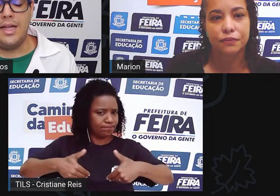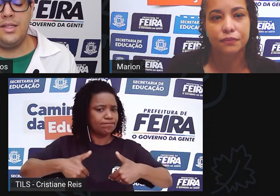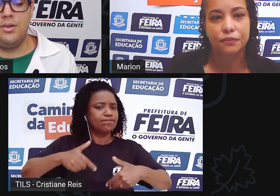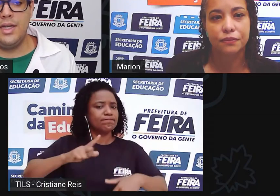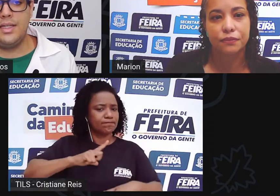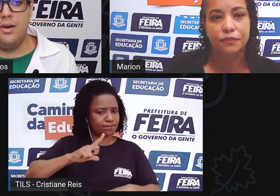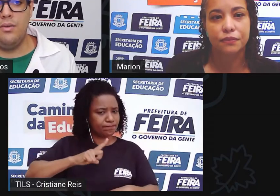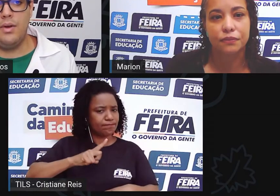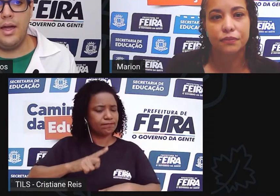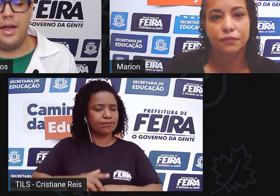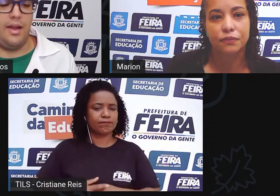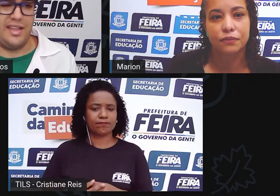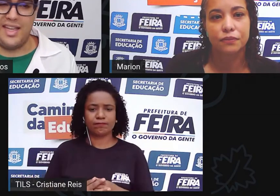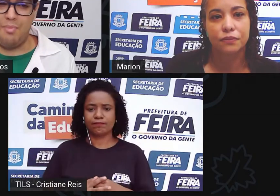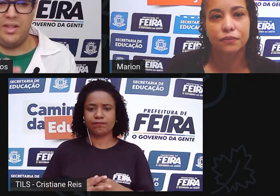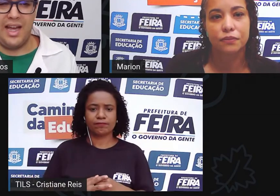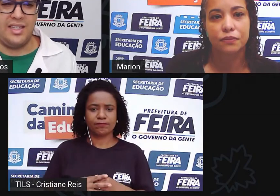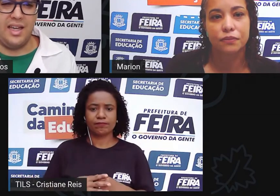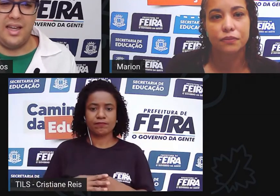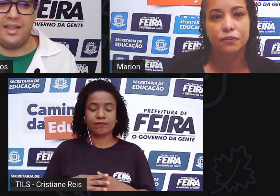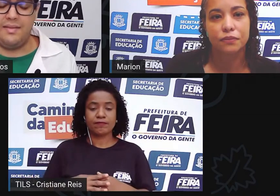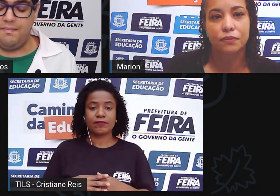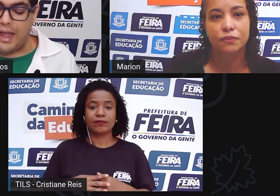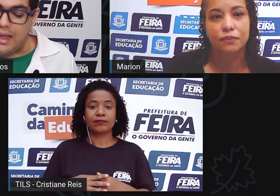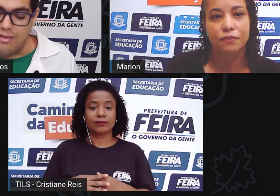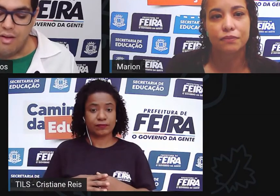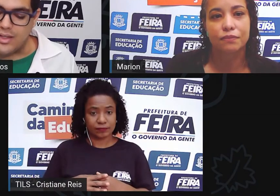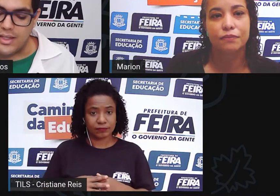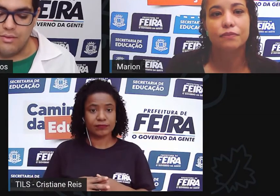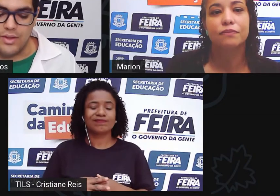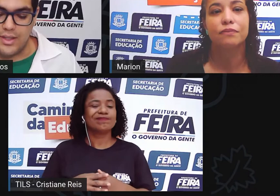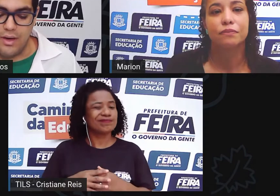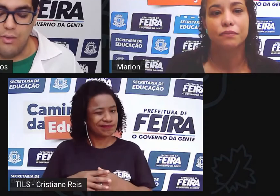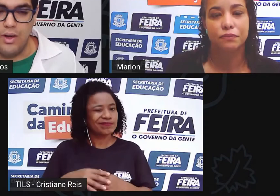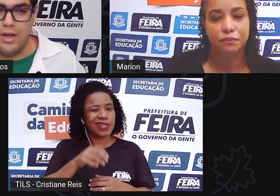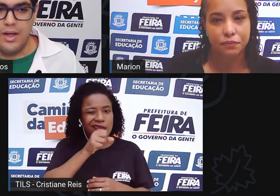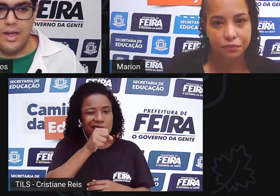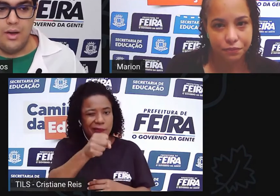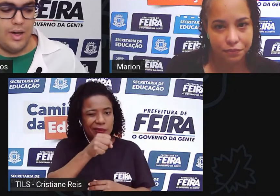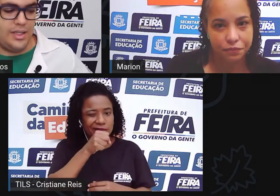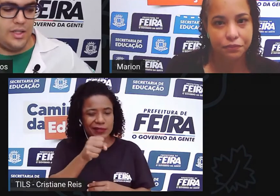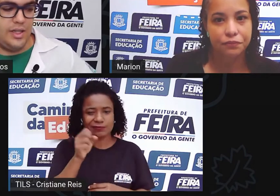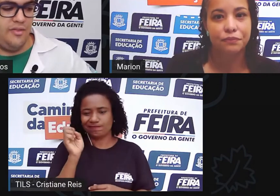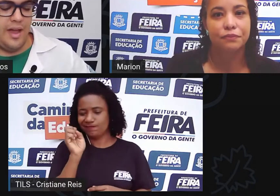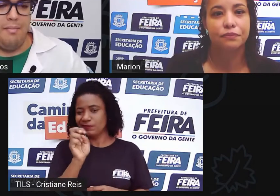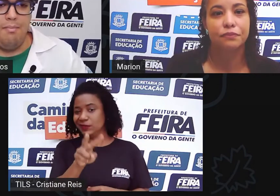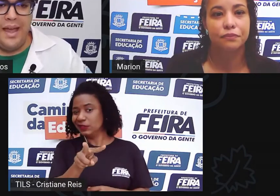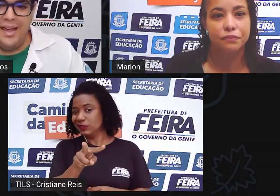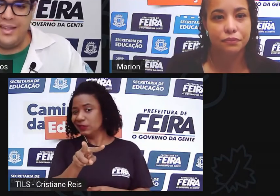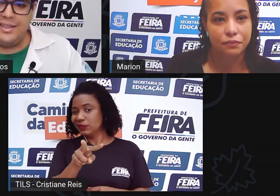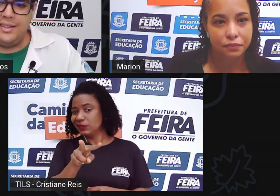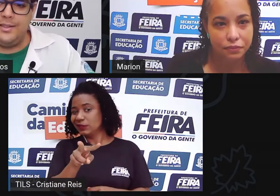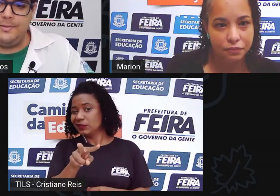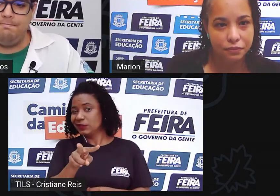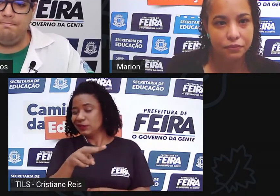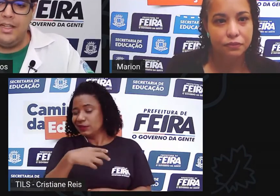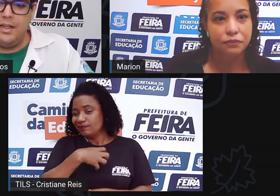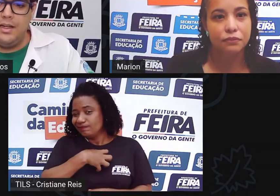E a desnutrição, essa reportagem é terrível, assim. Eu assisti e fiquei bem,